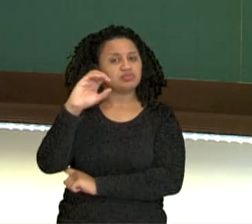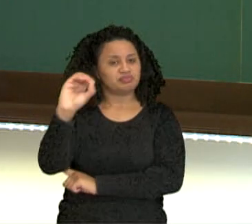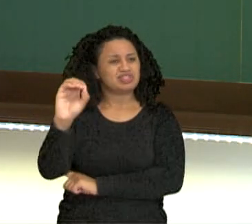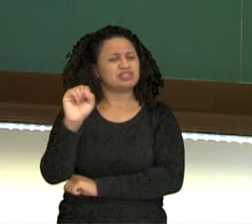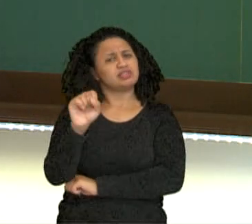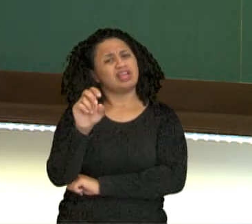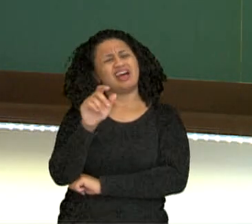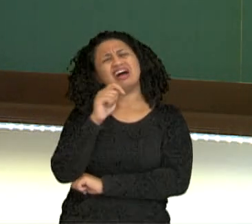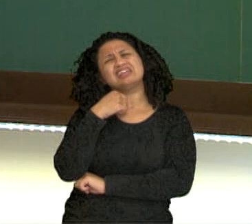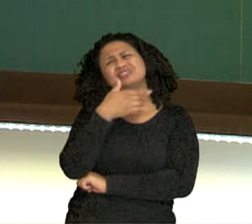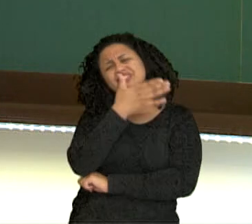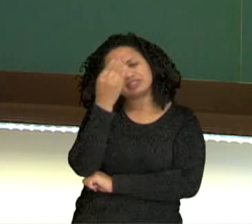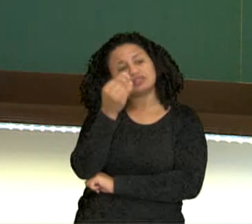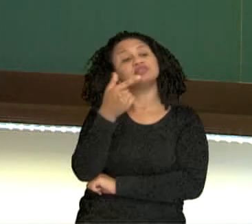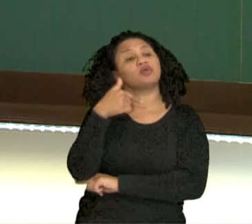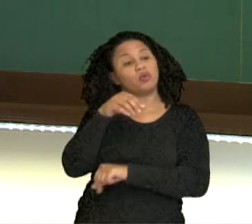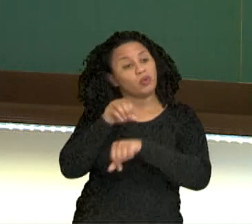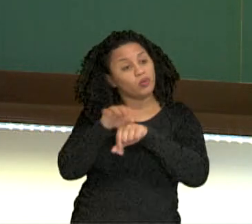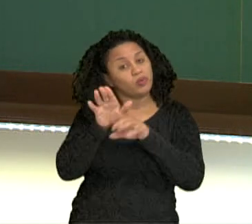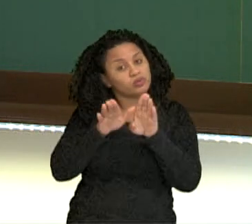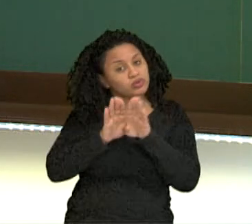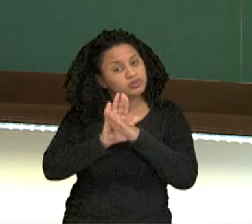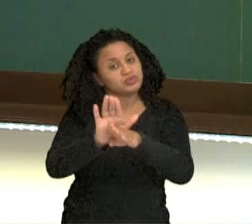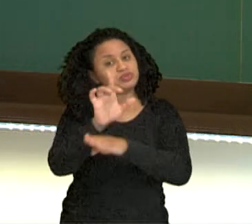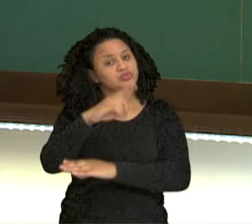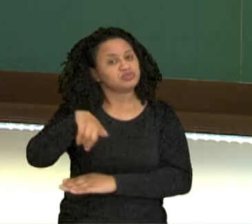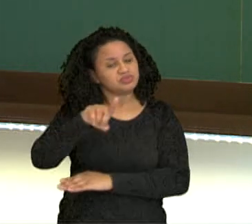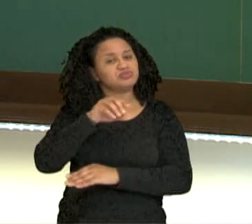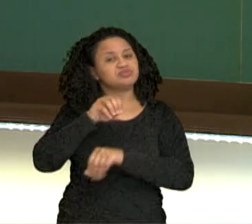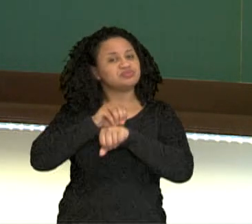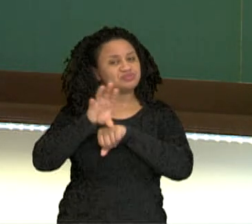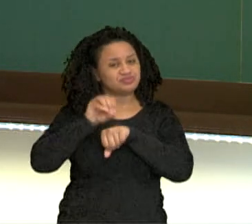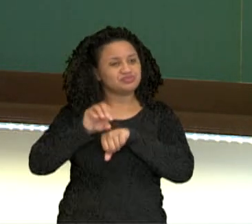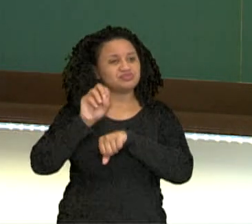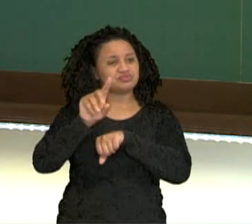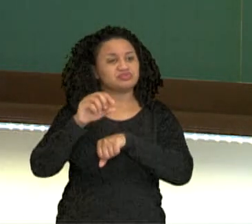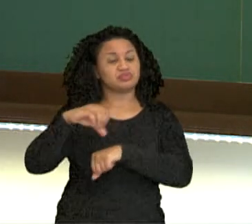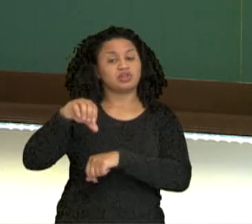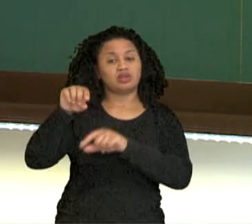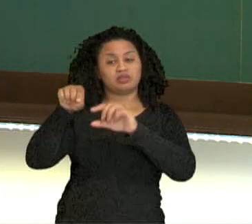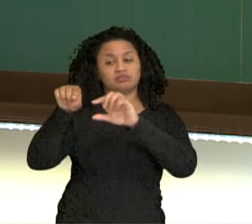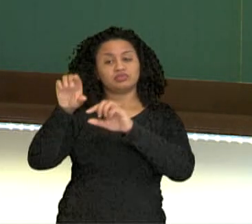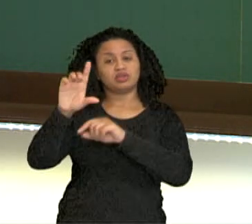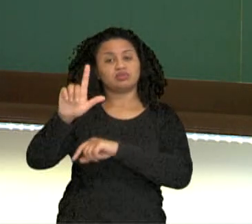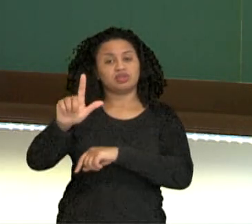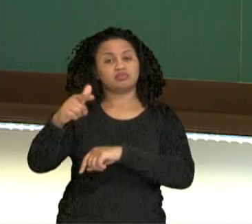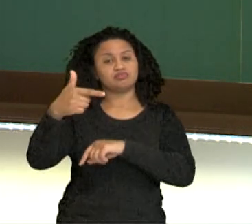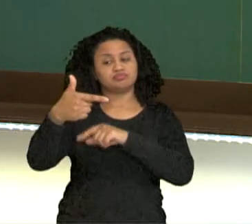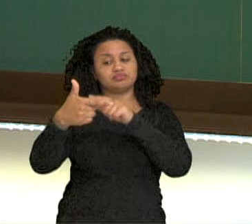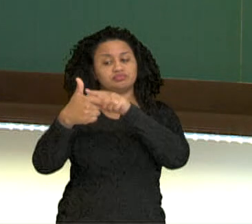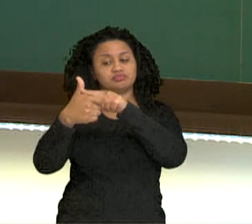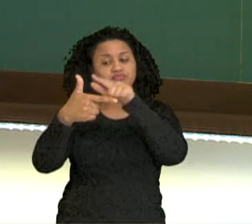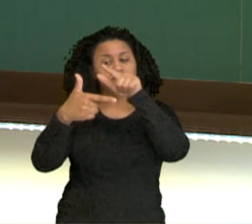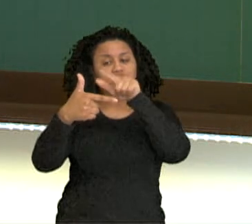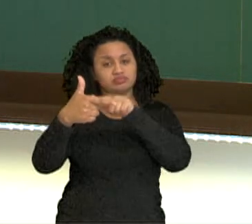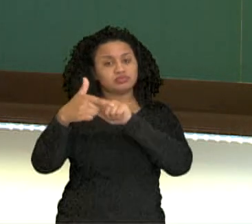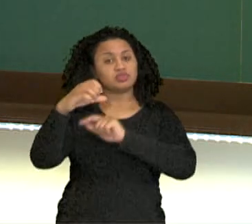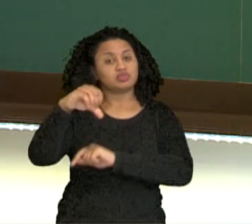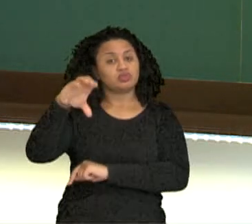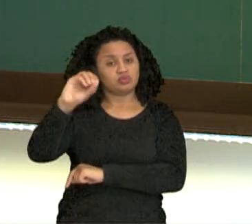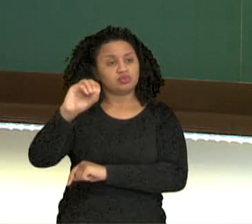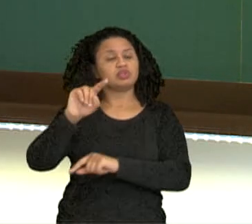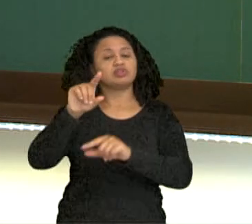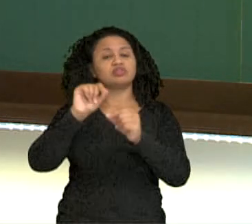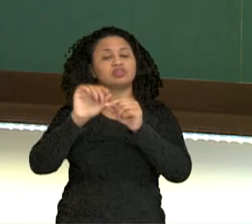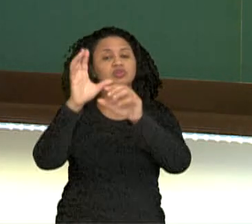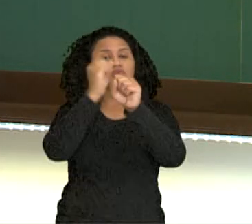lembrava disso, então a prof está ajudando vocês aí, dando uma dica. Então, ali é 90. Então, o que você vai fazer? Você vai somar